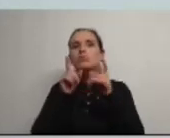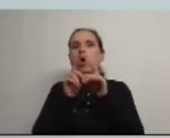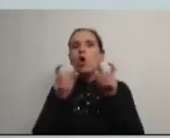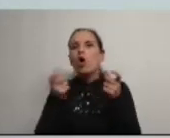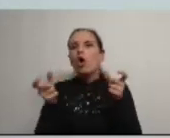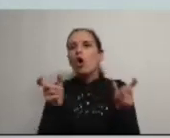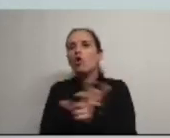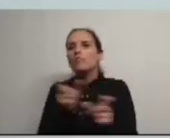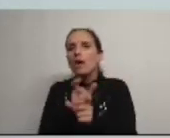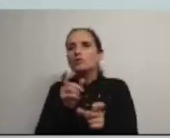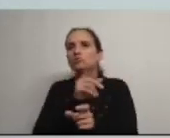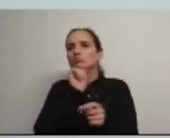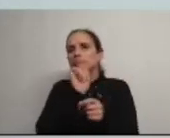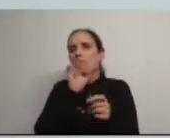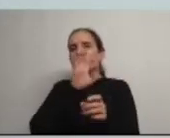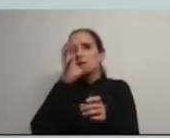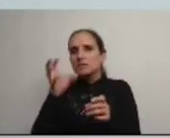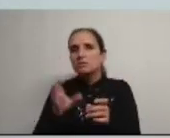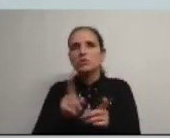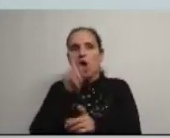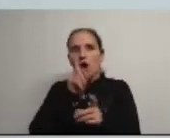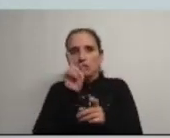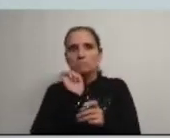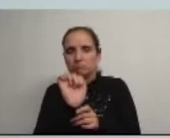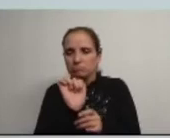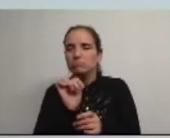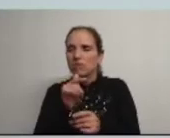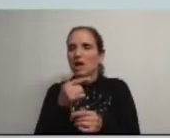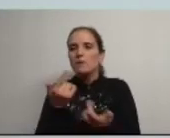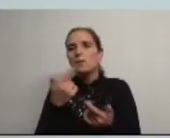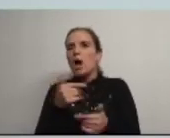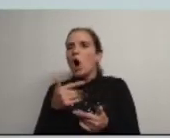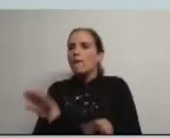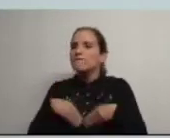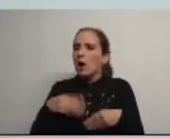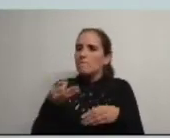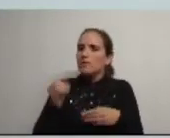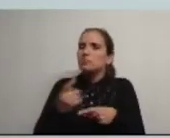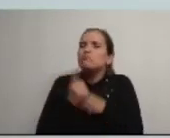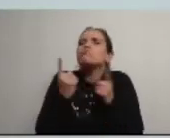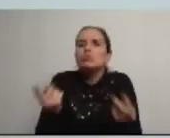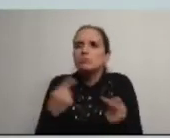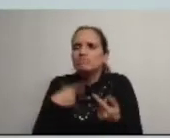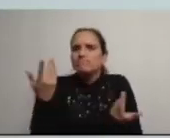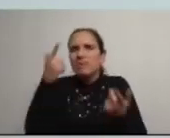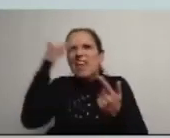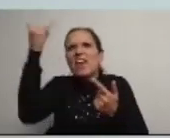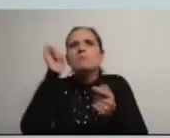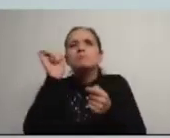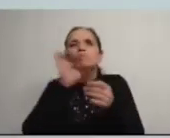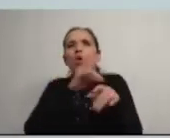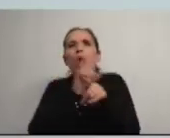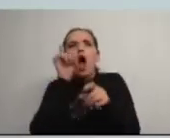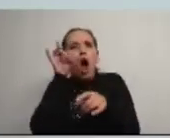países nórdicos é agora agarrado pelo partido socialista sem se entender porquê em termos ideológicos vai contra o